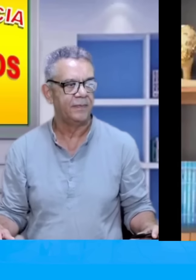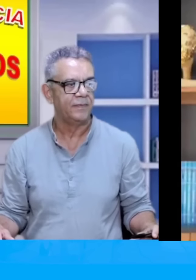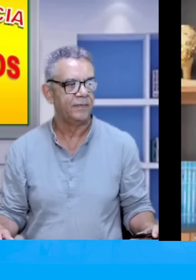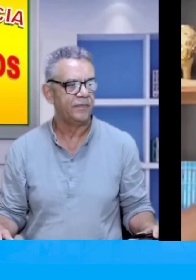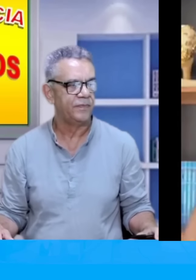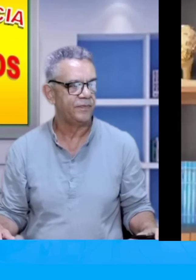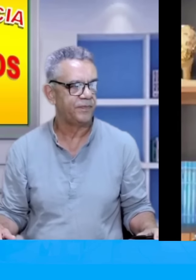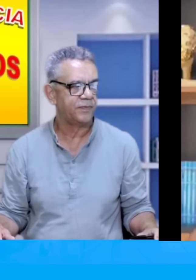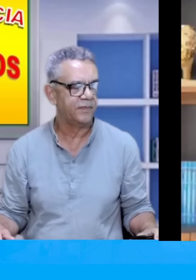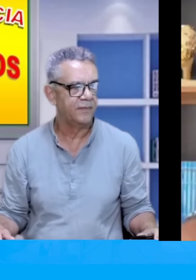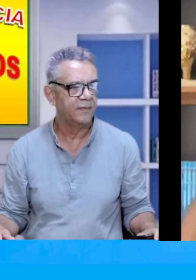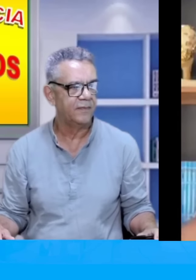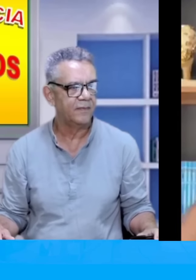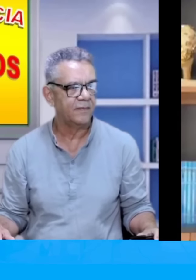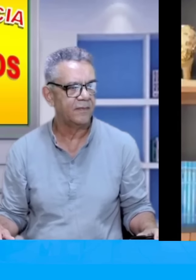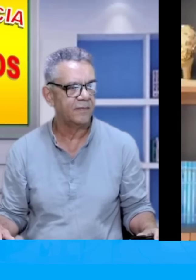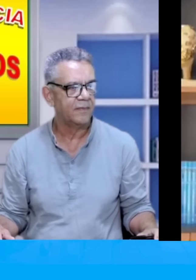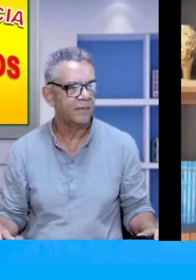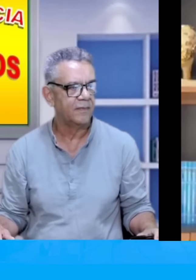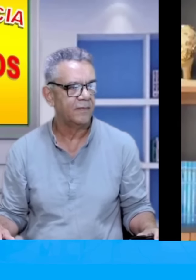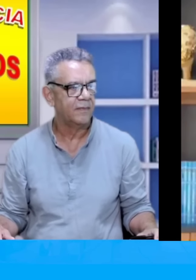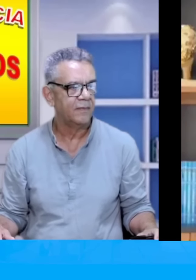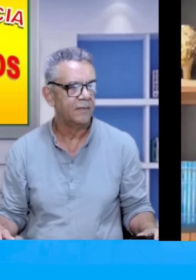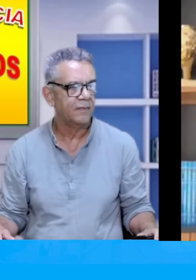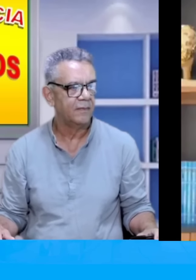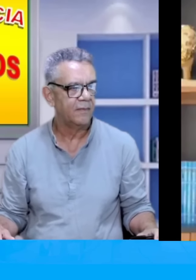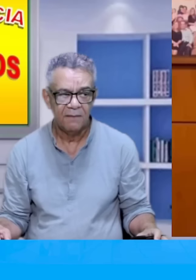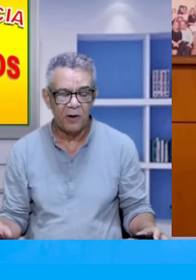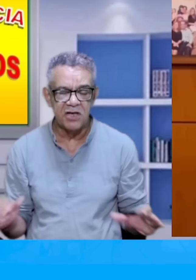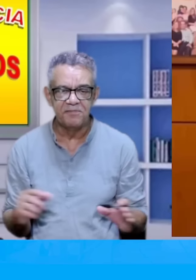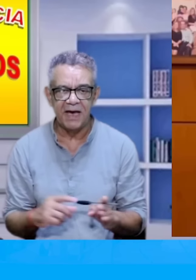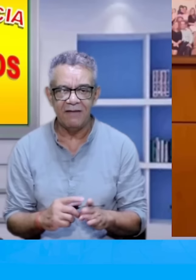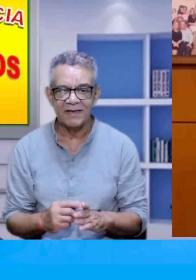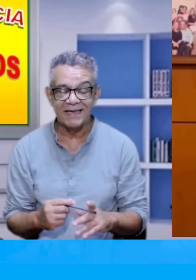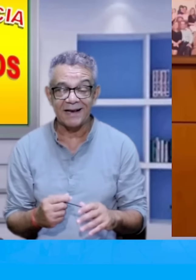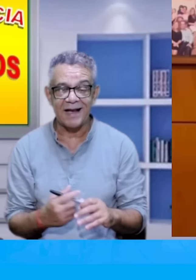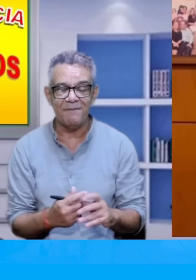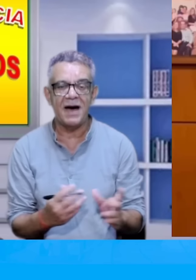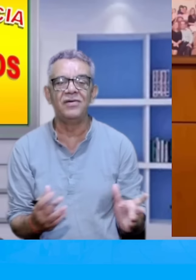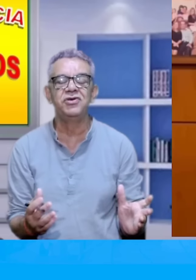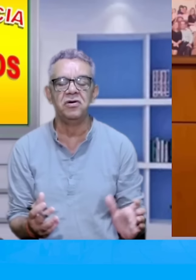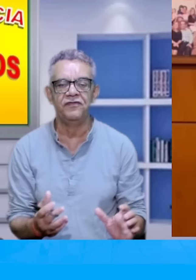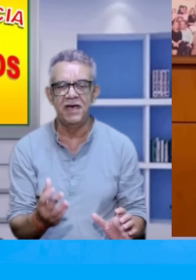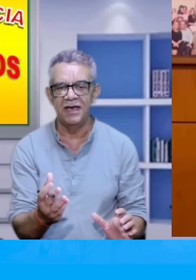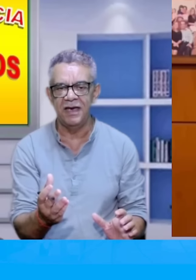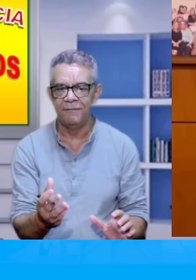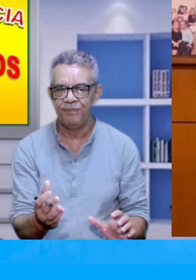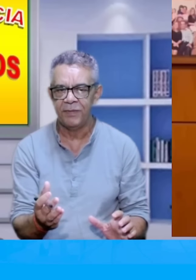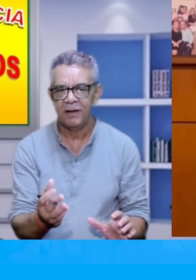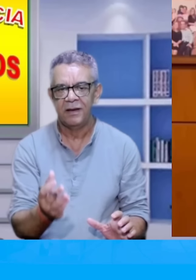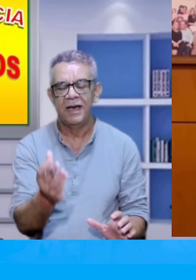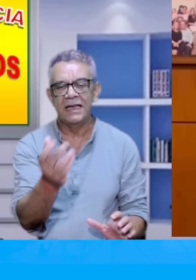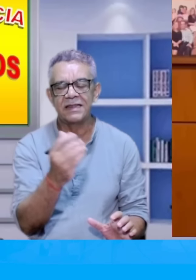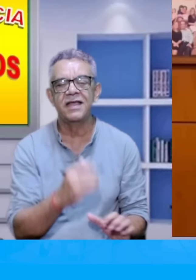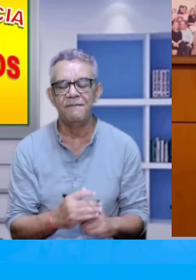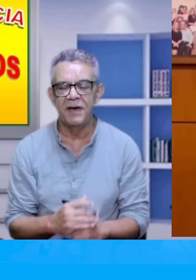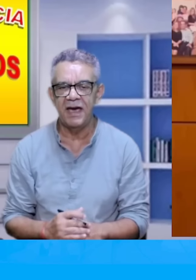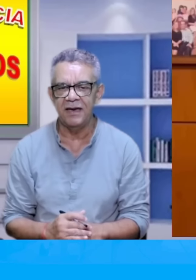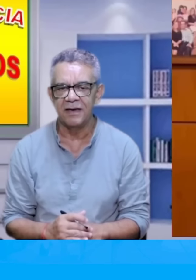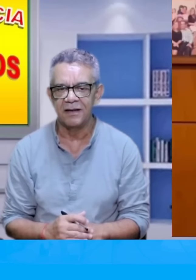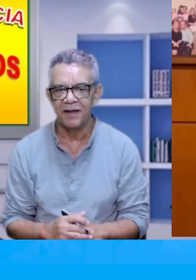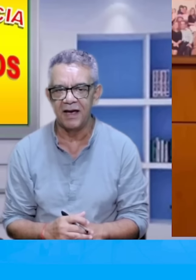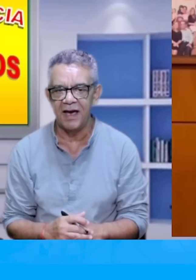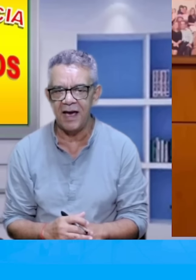ilegalidades? A senhora vai ficar calada e manchar a sua história? Pois bem, vocês acabaram de ouvir aí ele